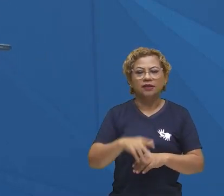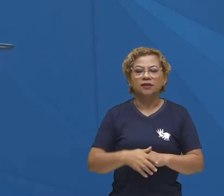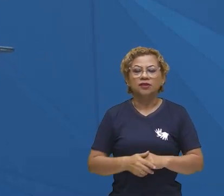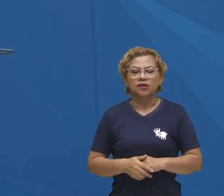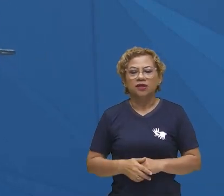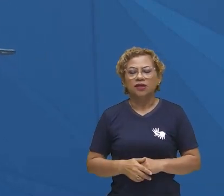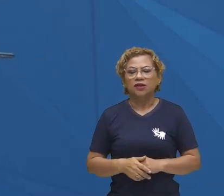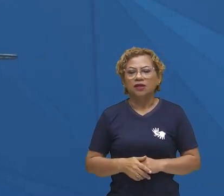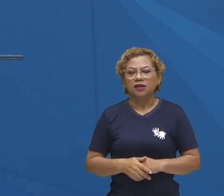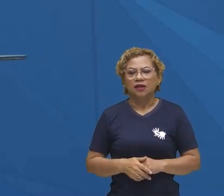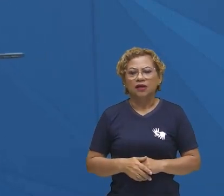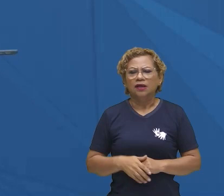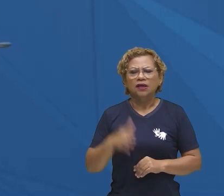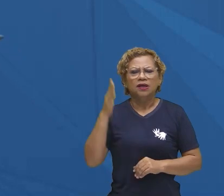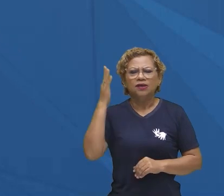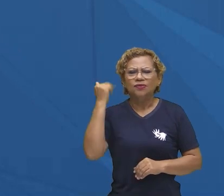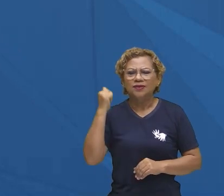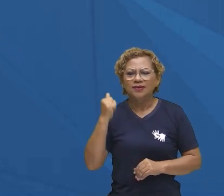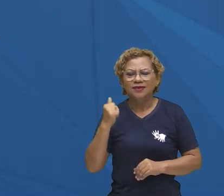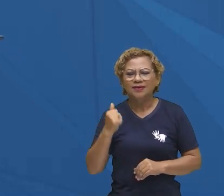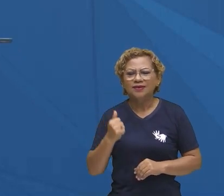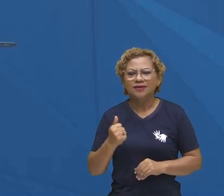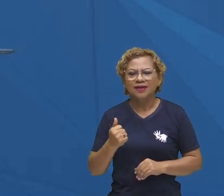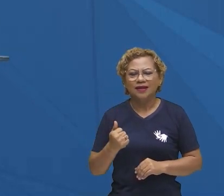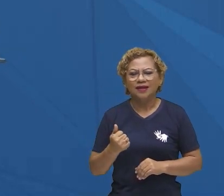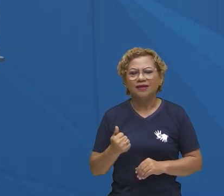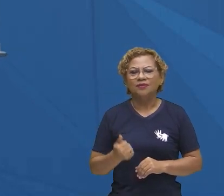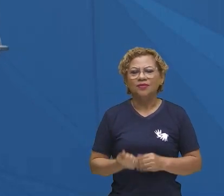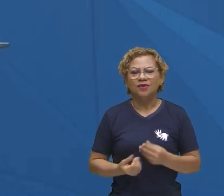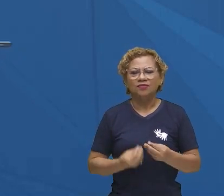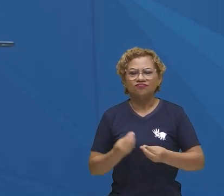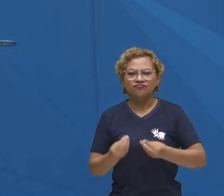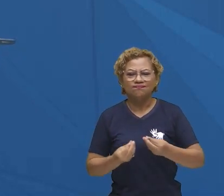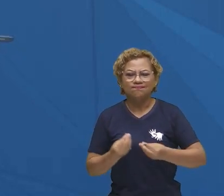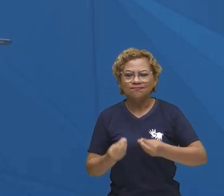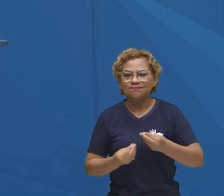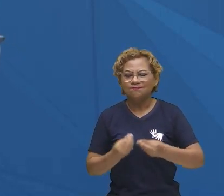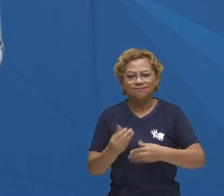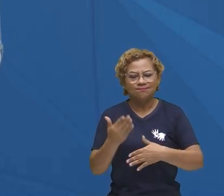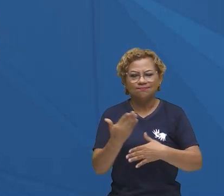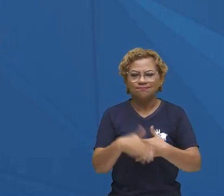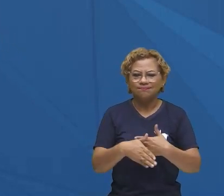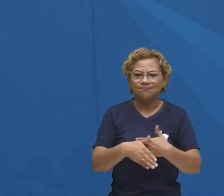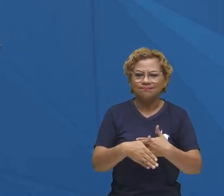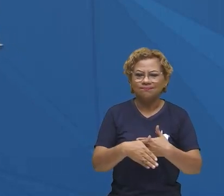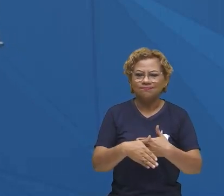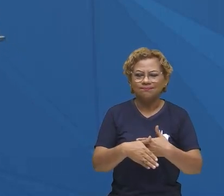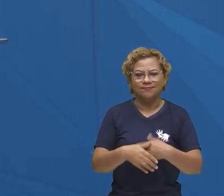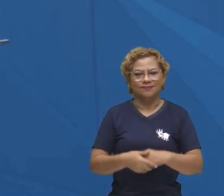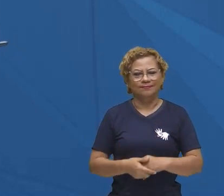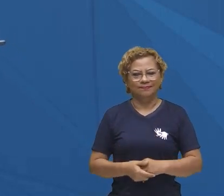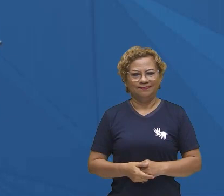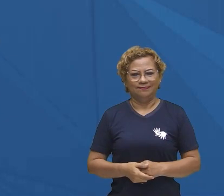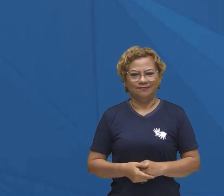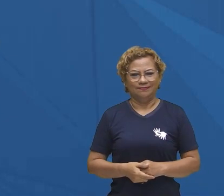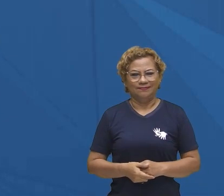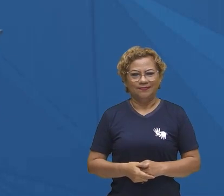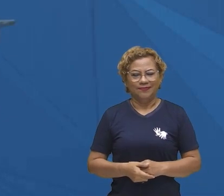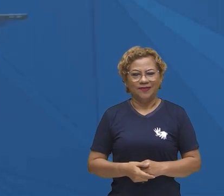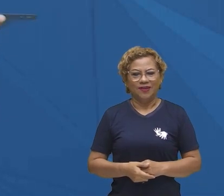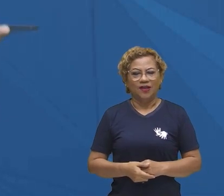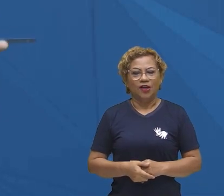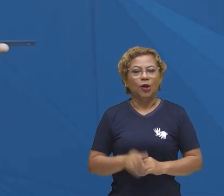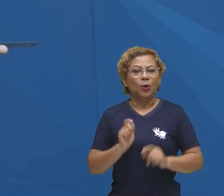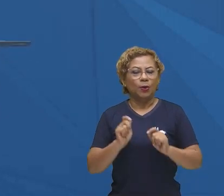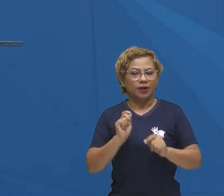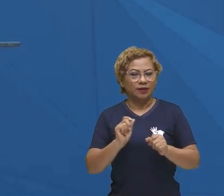tiveram esse tipo de contato, ou então tiveram e não lembram, né? Porque são pequenininhos, são novinhos. Mas para a gente poder se deslocar, por exemplo, eu